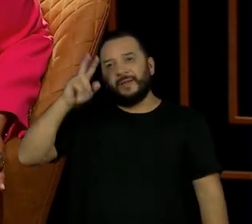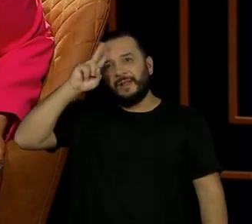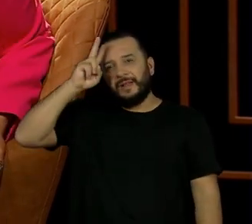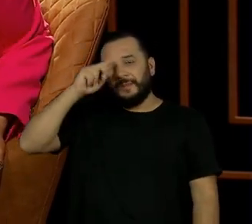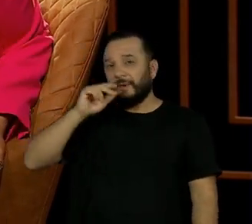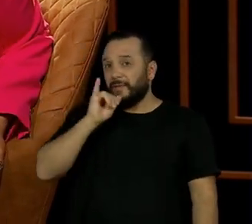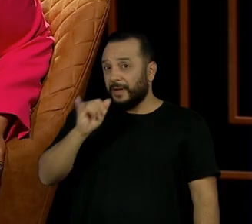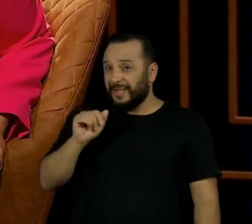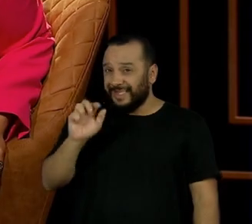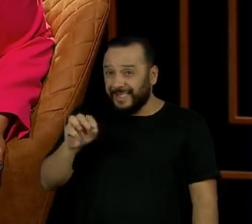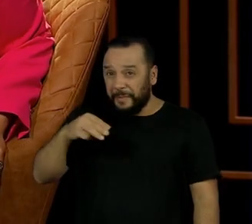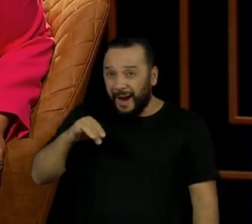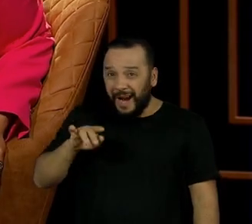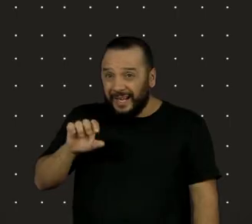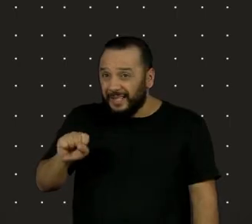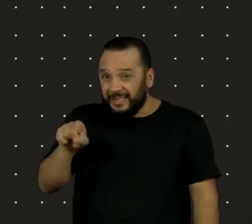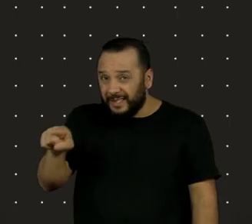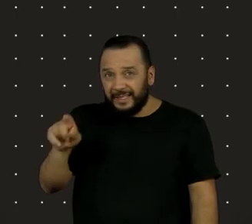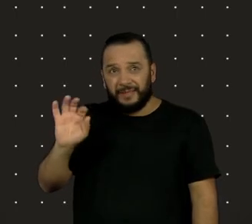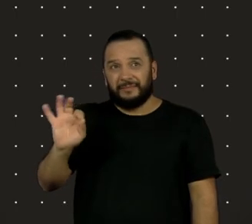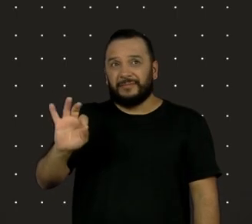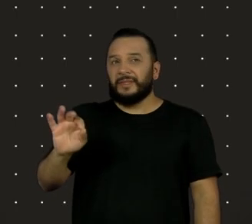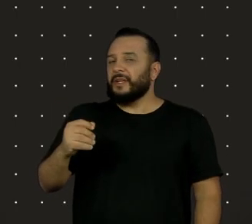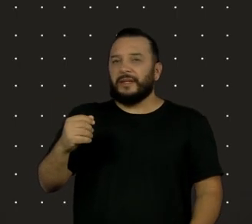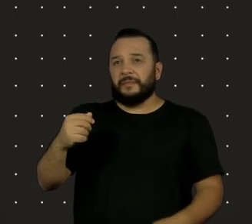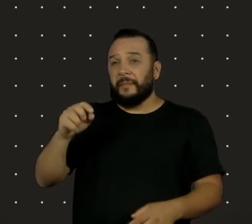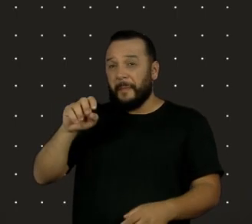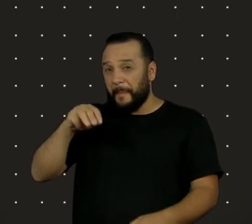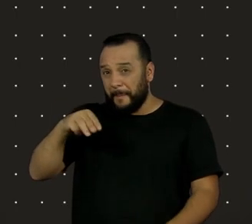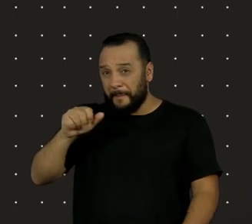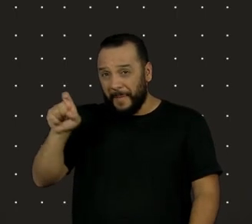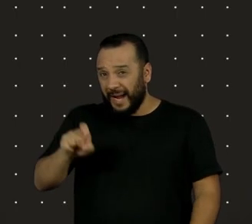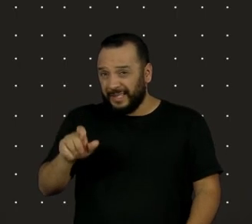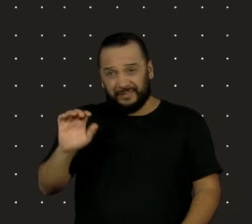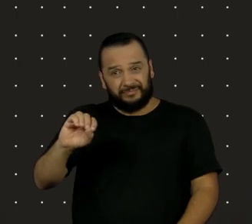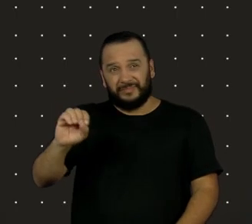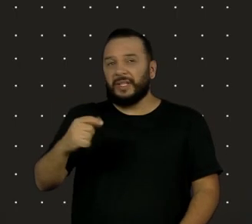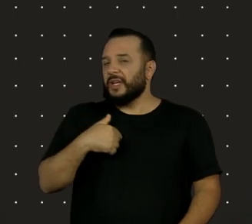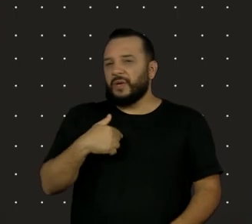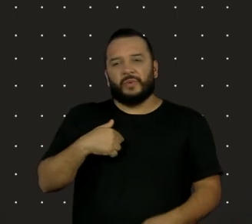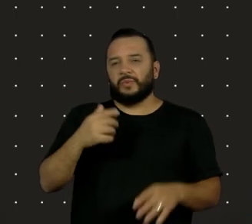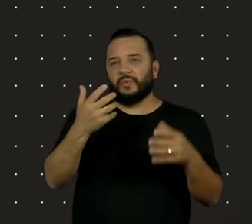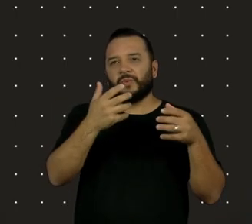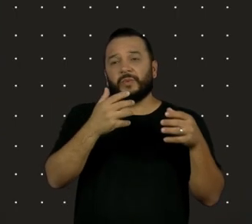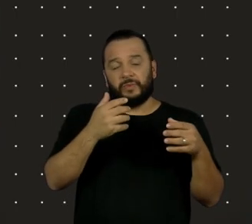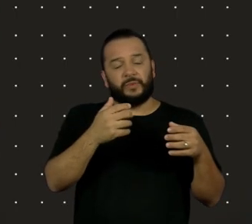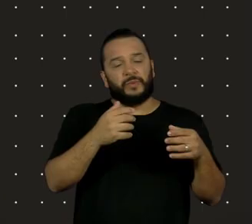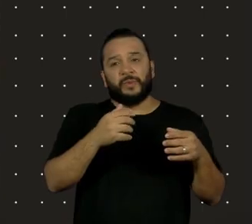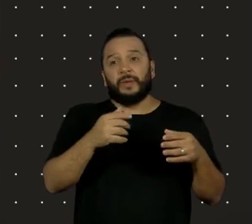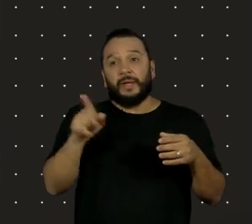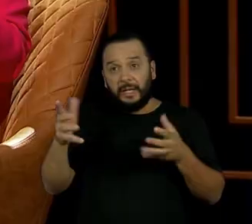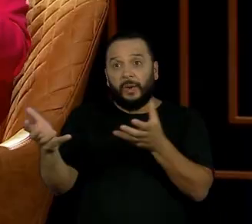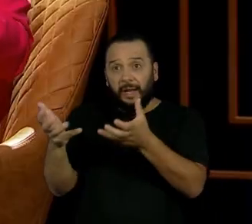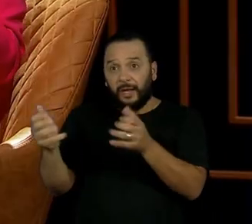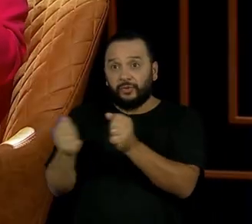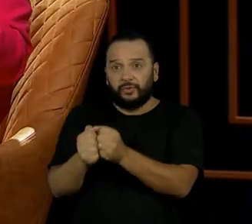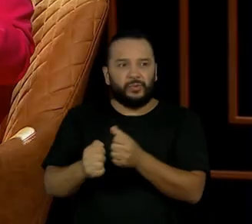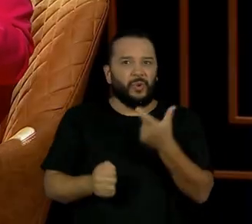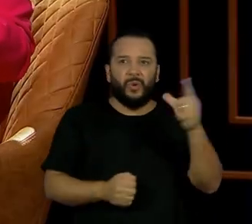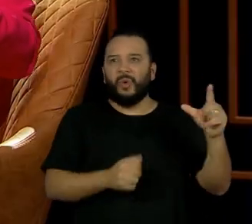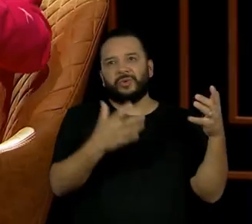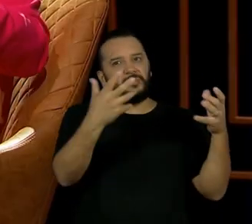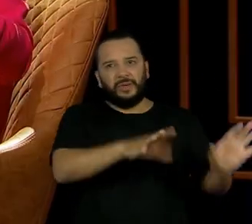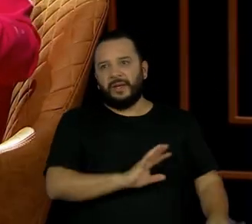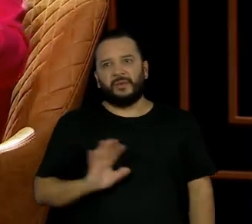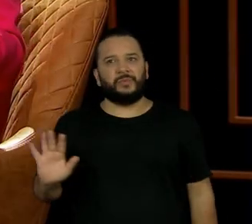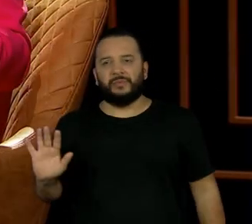para o Bernardo se não for o Max eu não vou fazer eu não vou fazer porque primeiro que aquela coisa né da